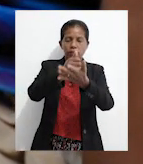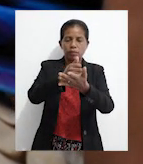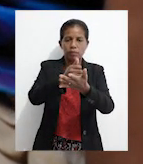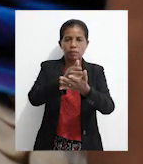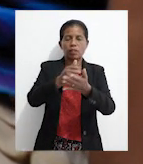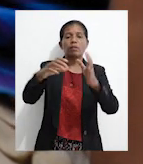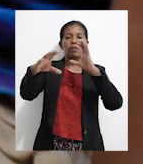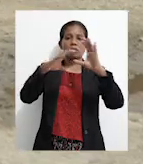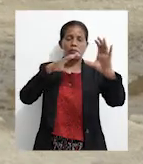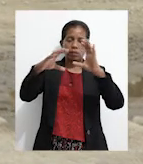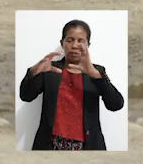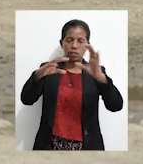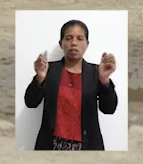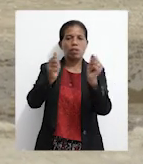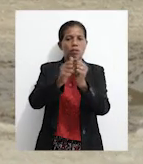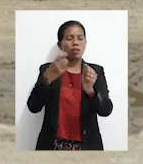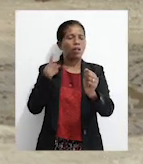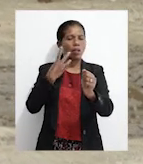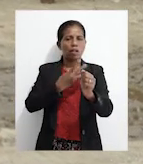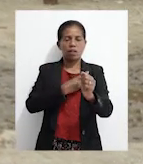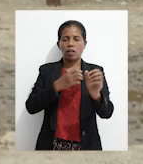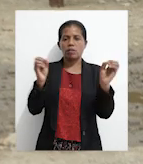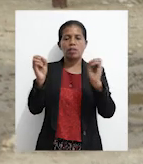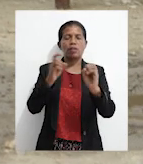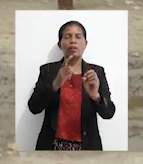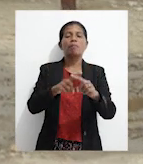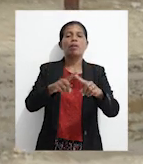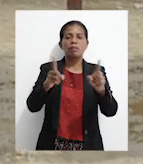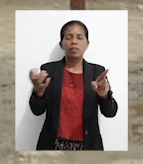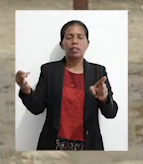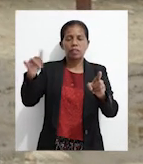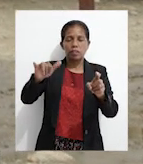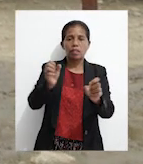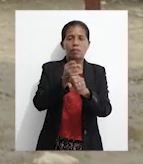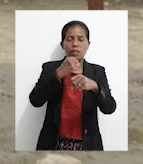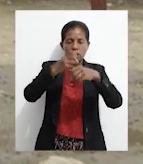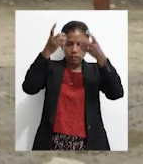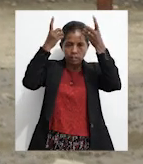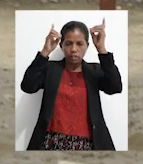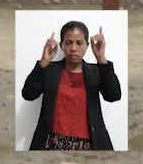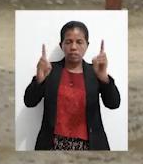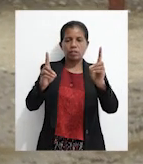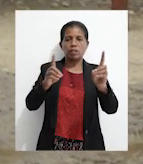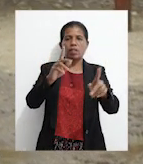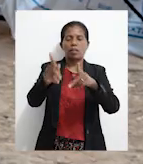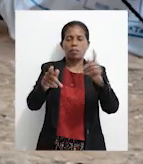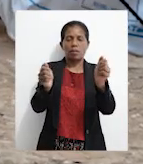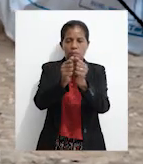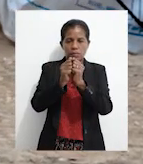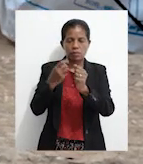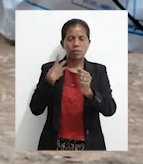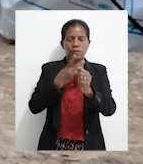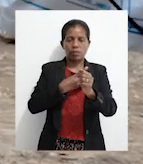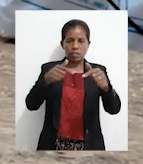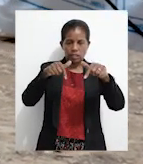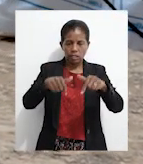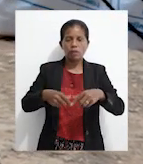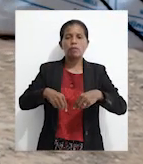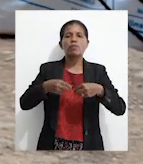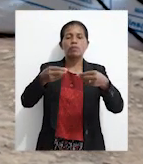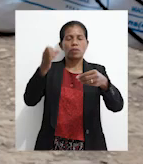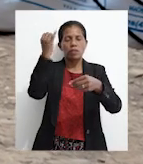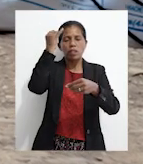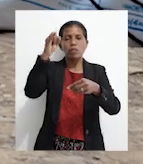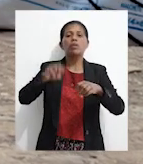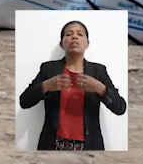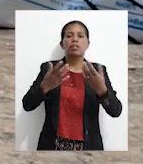no consulta. Haula impoi. Mai be sira mak hal decisão comunidade sira nebe maka mi hamut kene sira mak foi ideia jo insa tu lau he